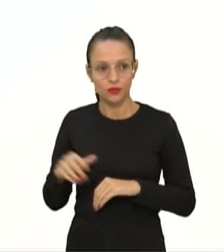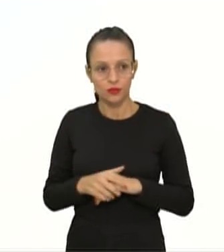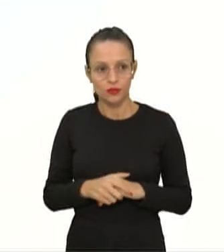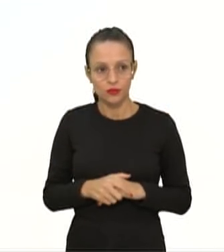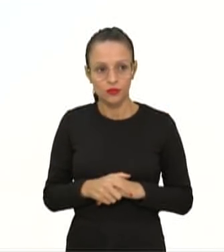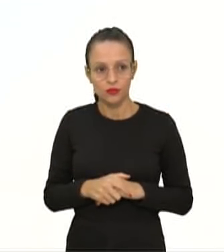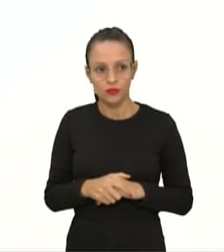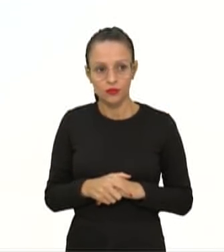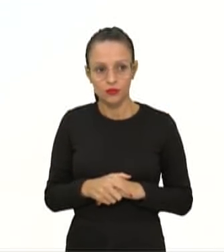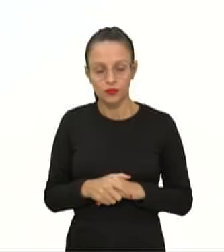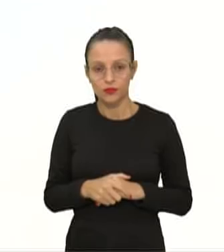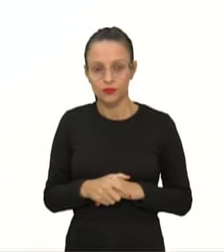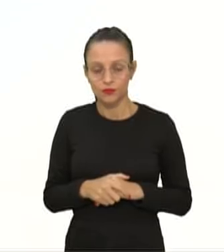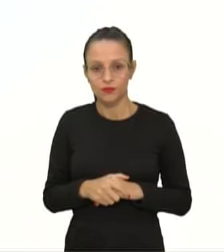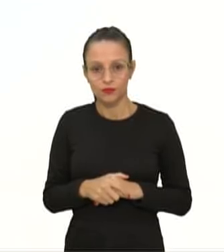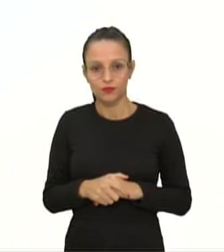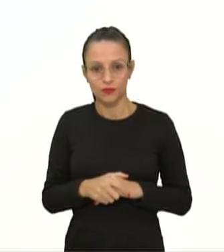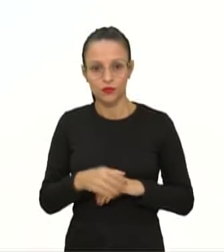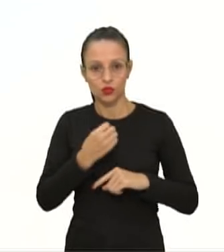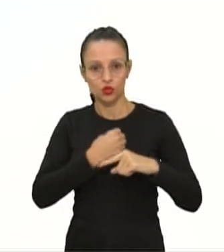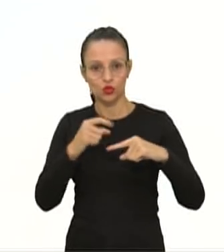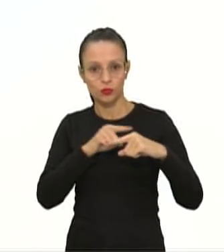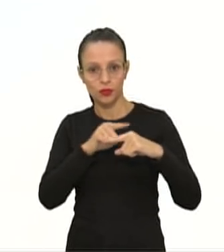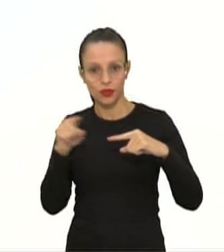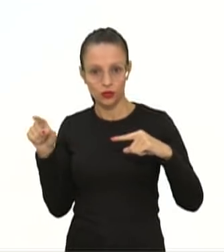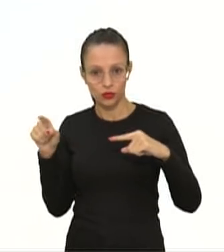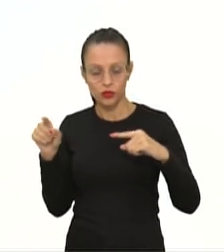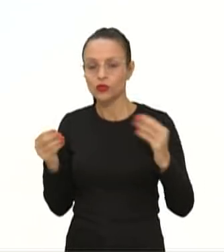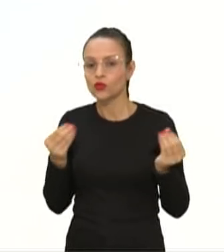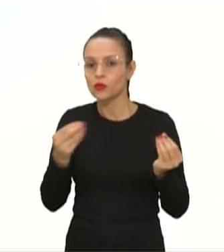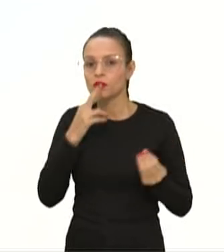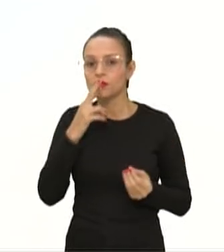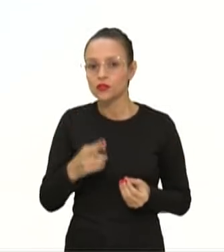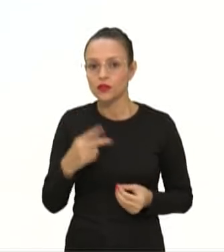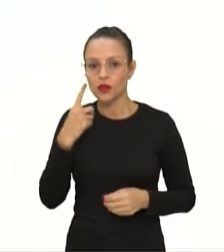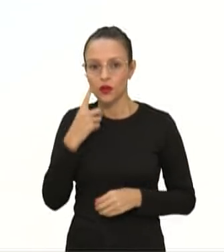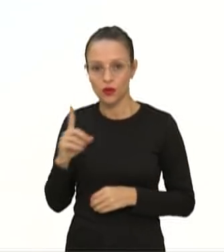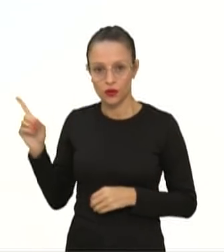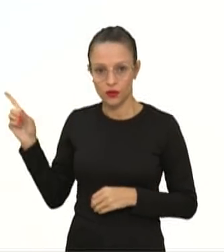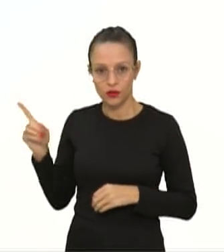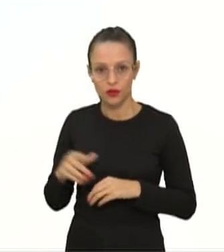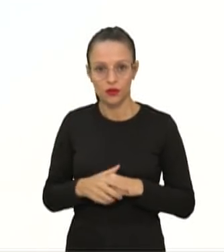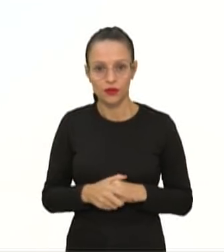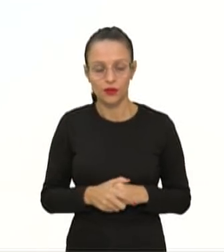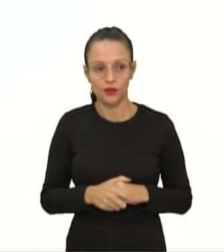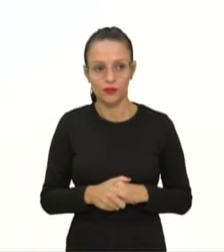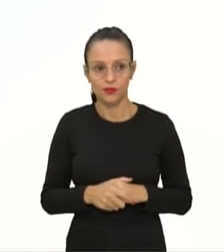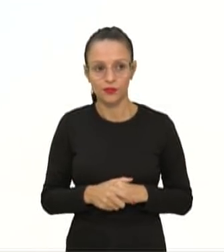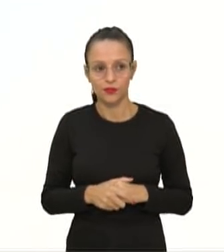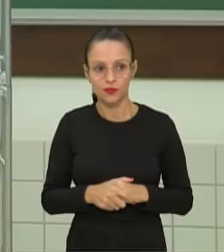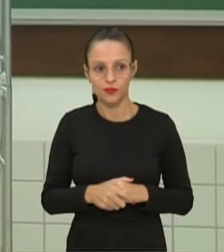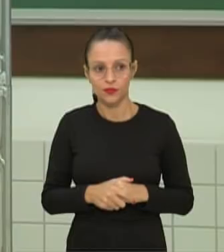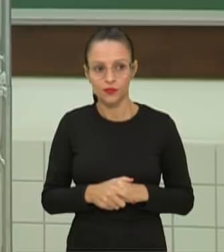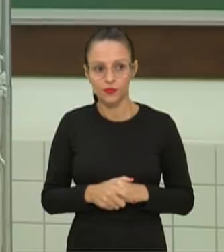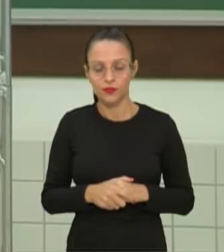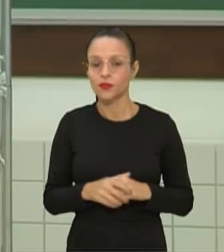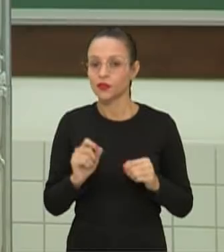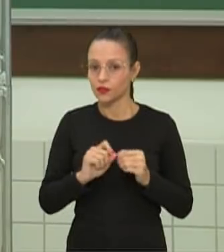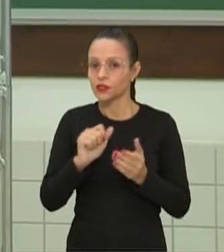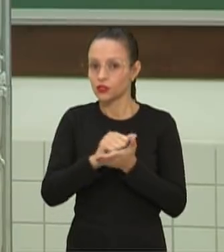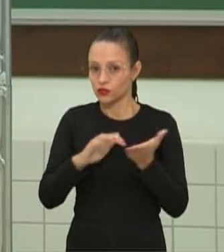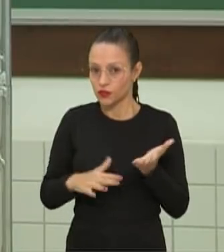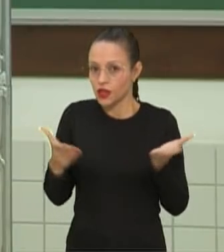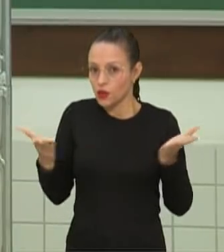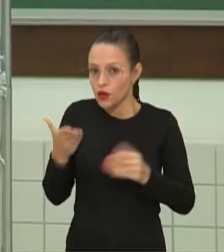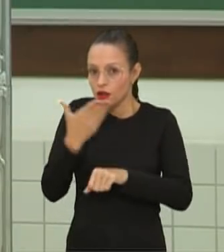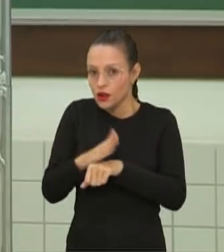com operações no numerador. Como é que a gente vai resolver isso? Dá uma olhadinha aqui comigo. Nós vamos fazer esse exercício no quadro e